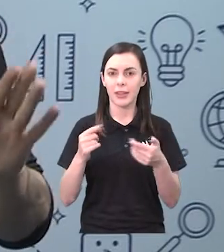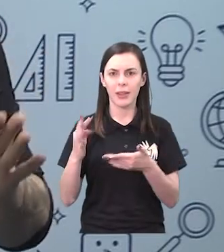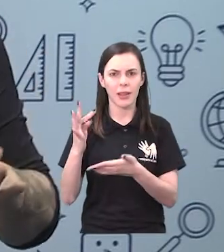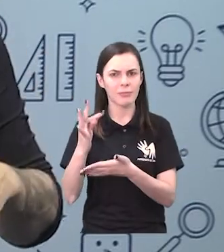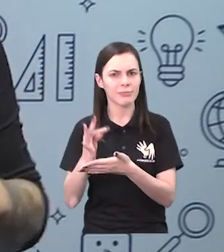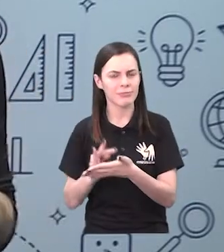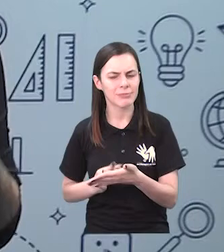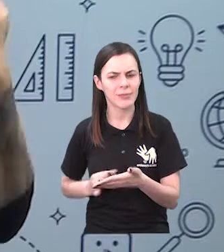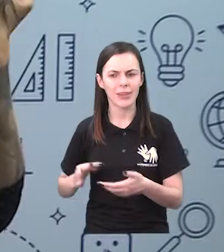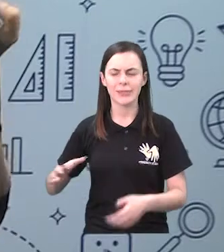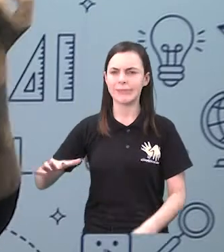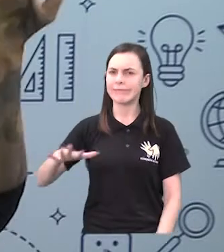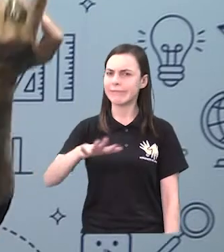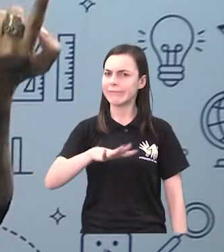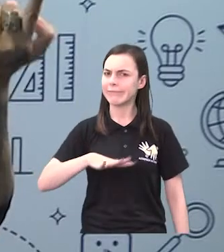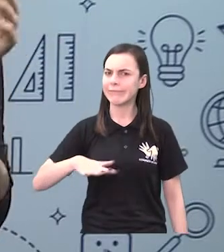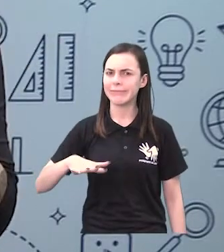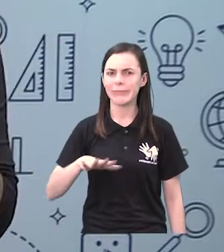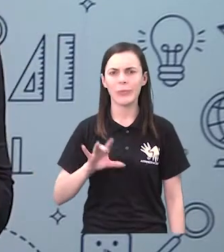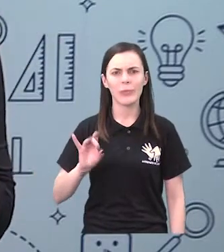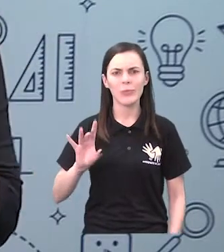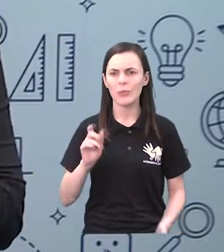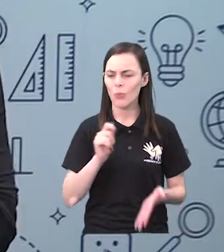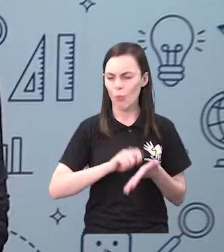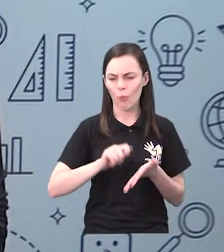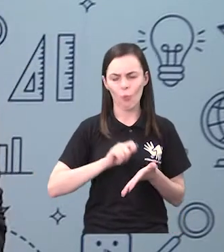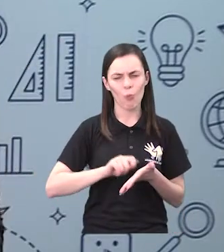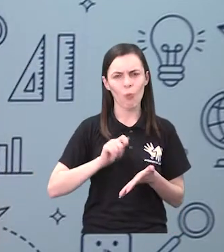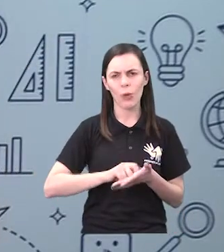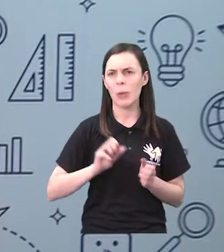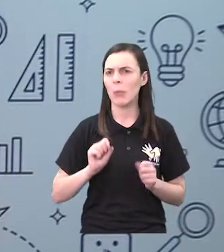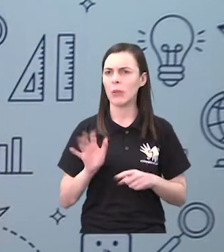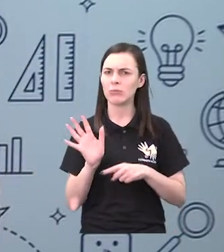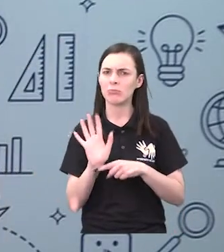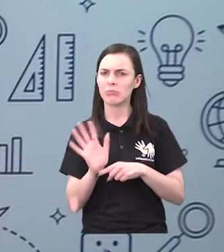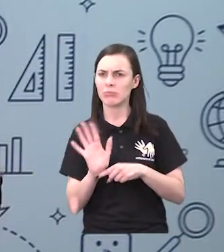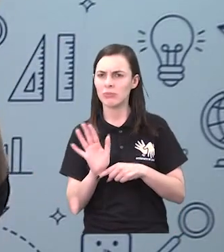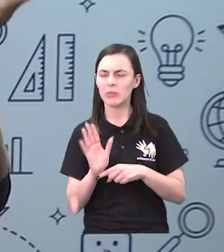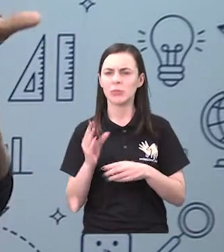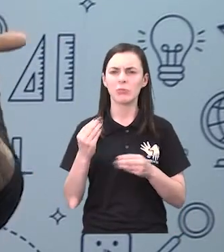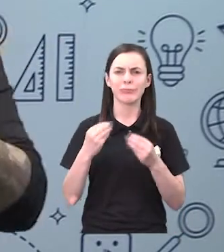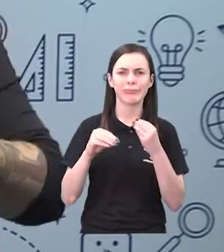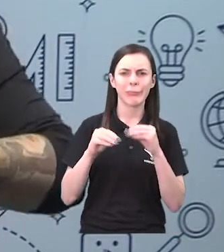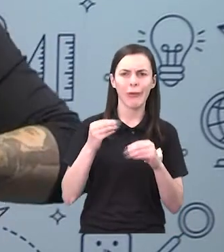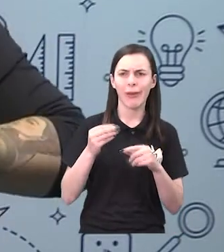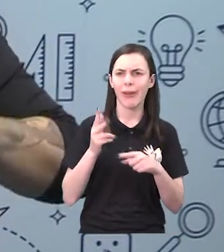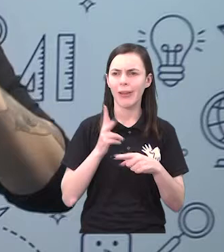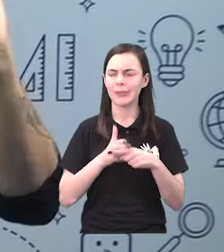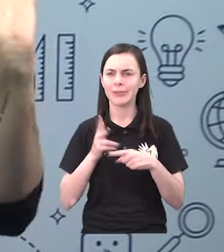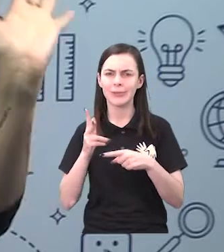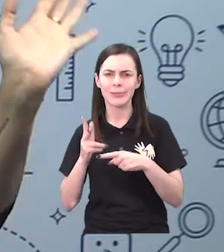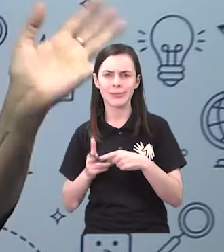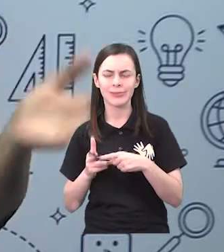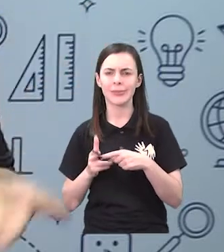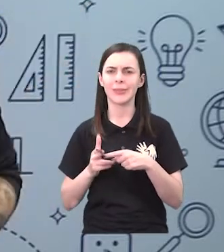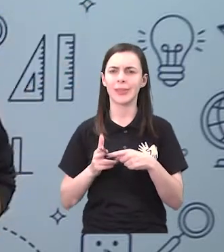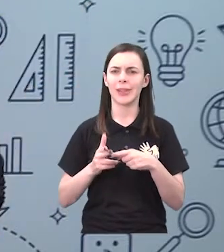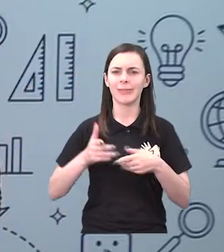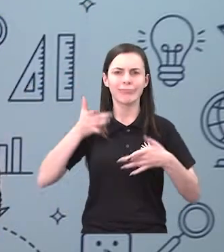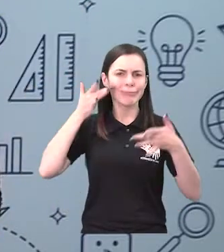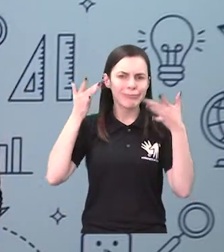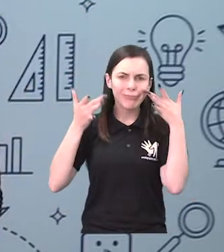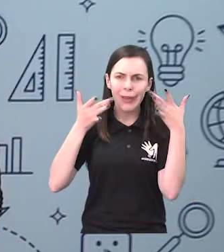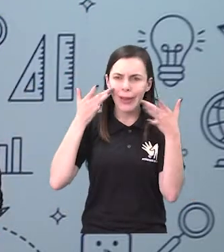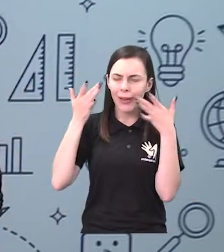eu tô falando num sentido bem amplo não é só de texto escrito pode ser um filme uma novela um seriado uma